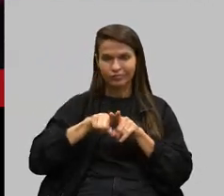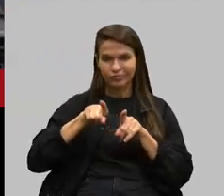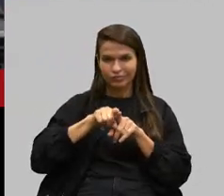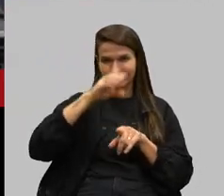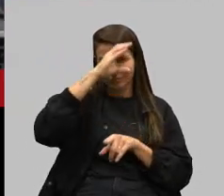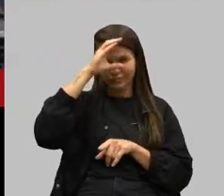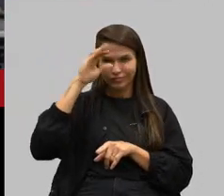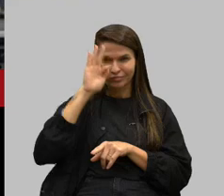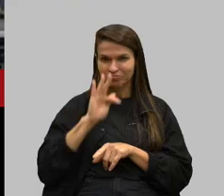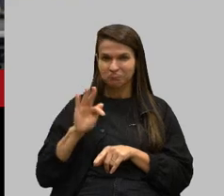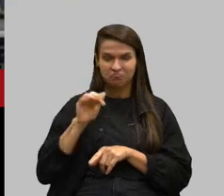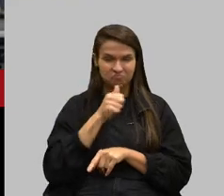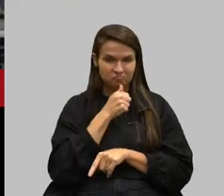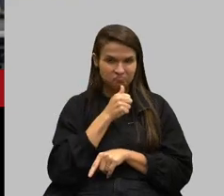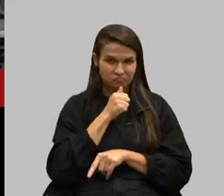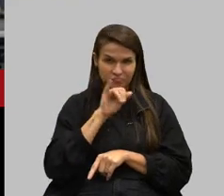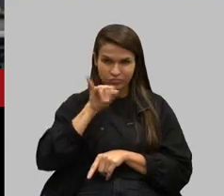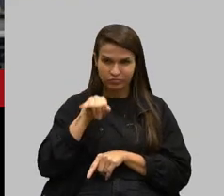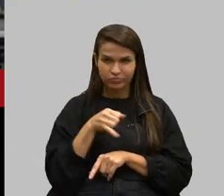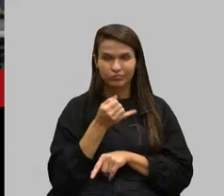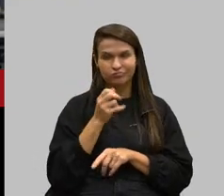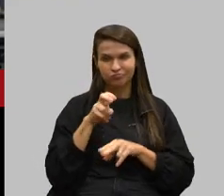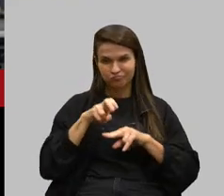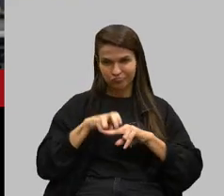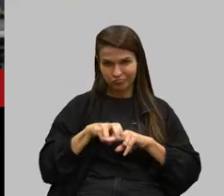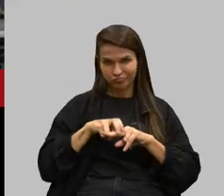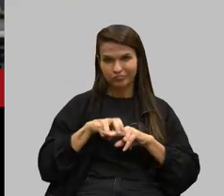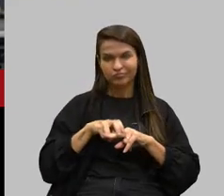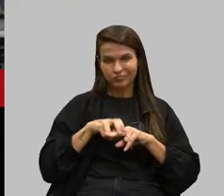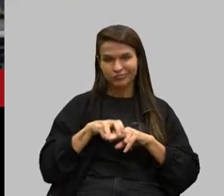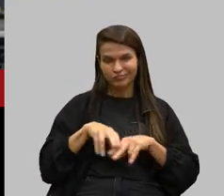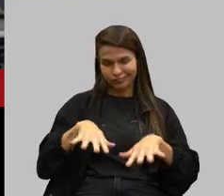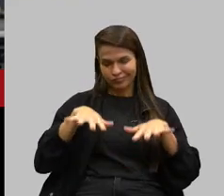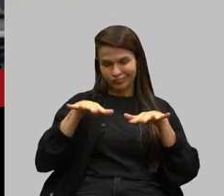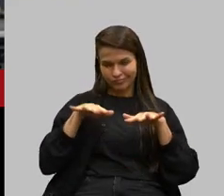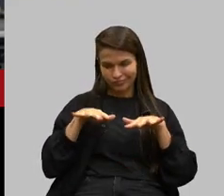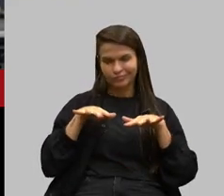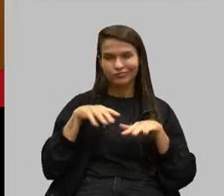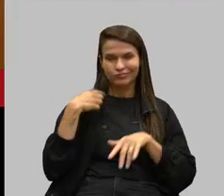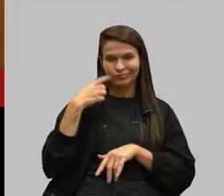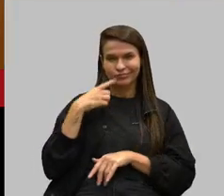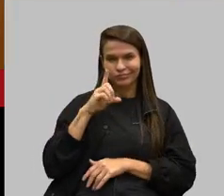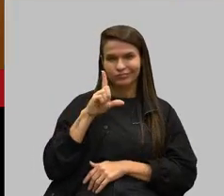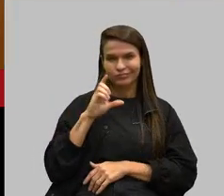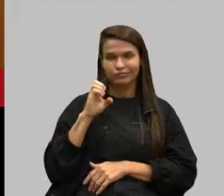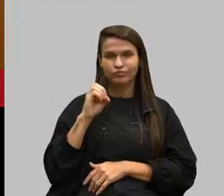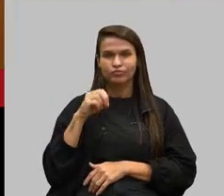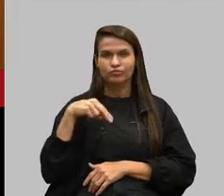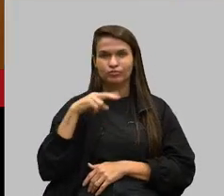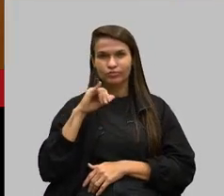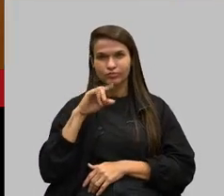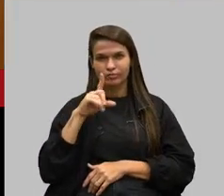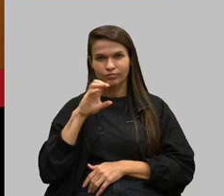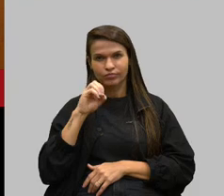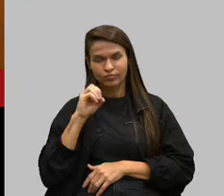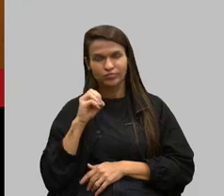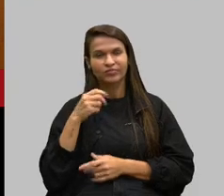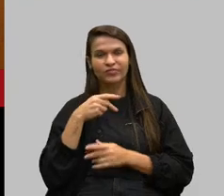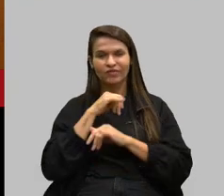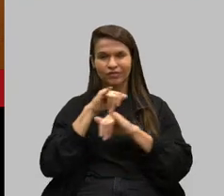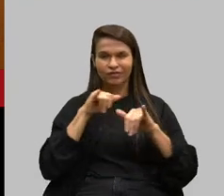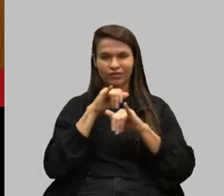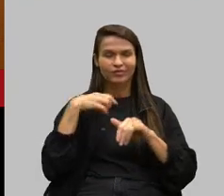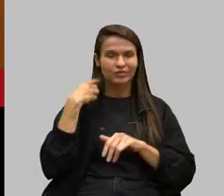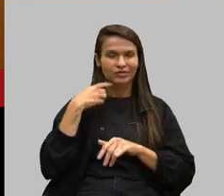não tinha tido a oportunidade de assentar neste plenarinho Deputado leonídio e fal pros deputados estaduais Mas me